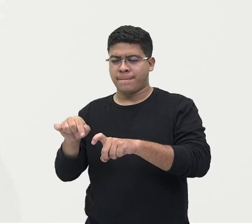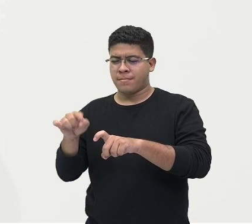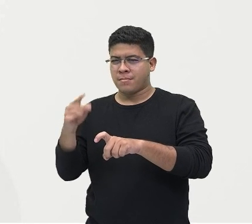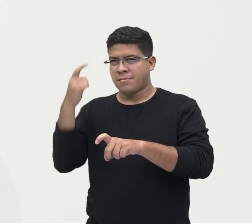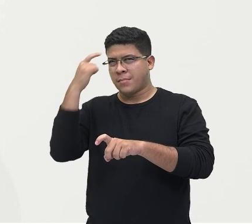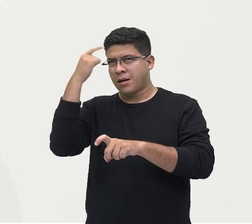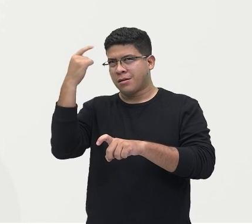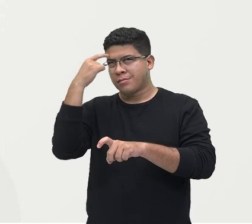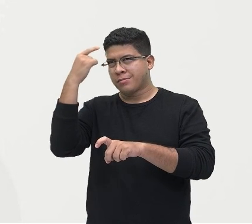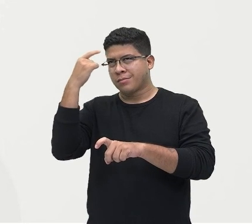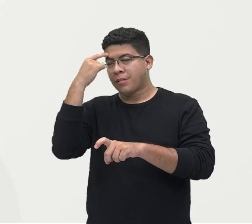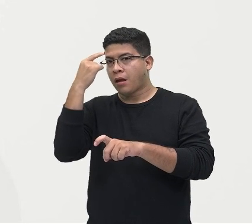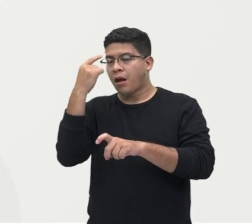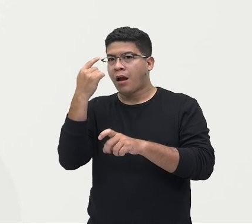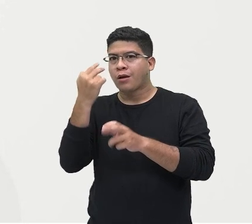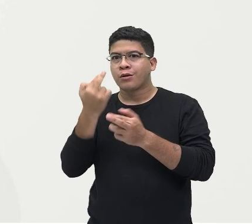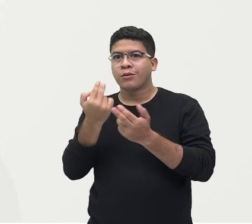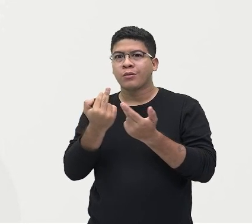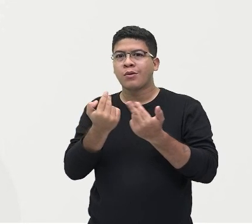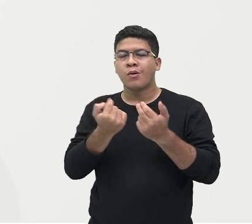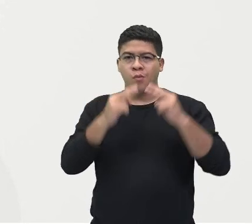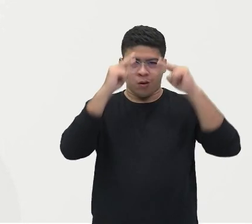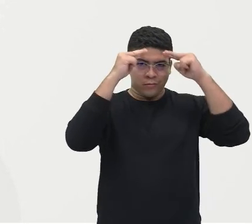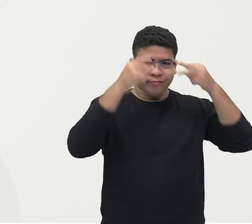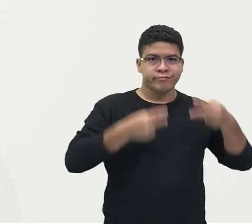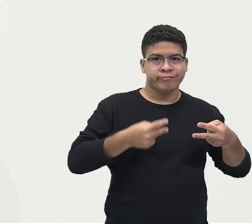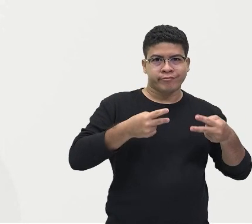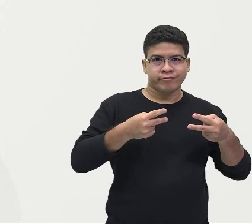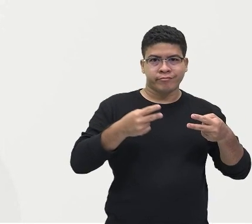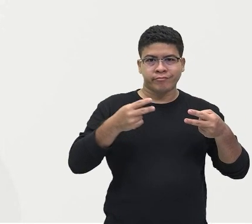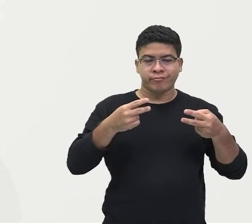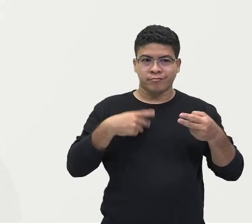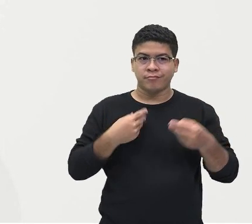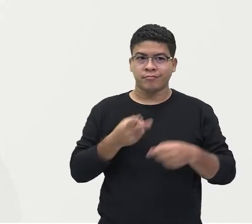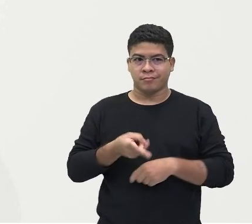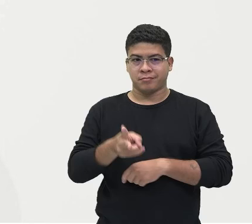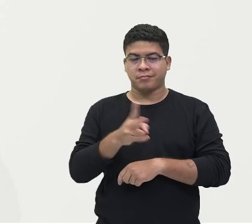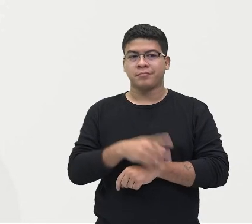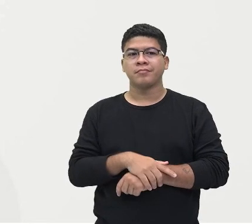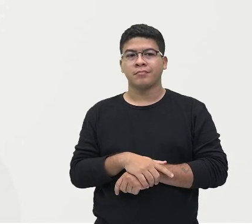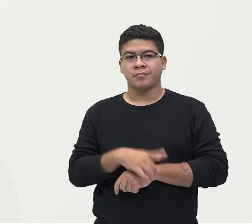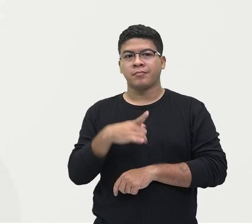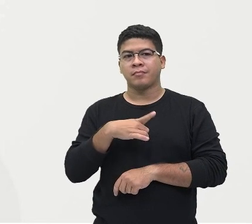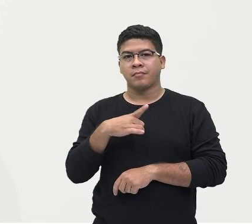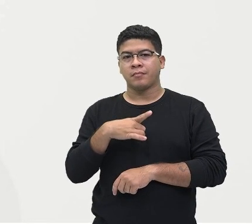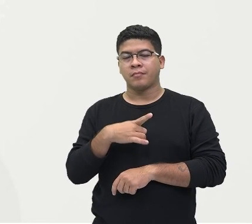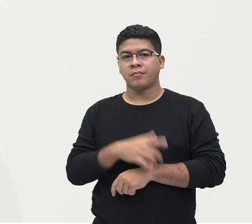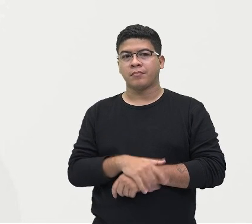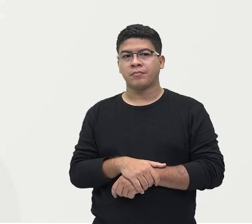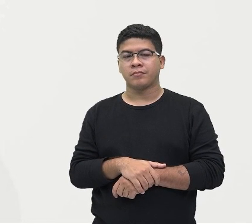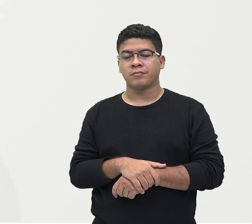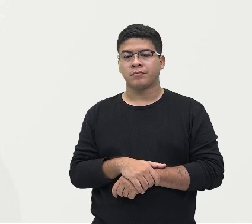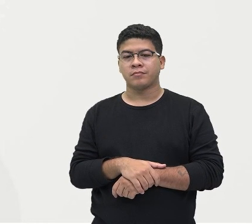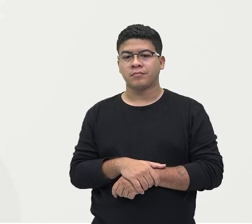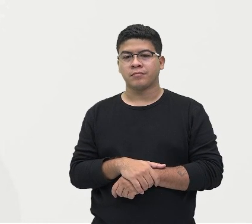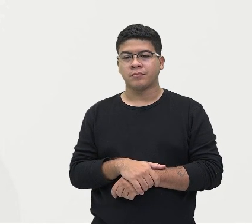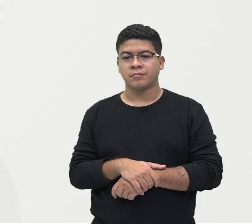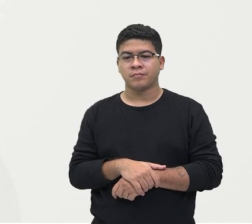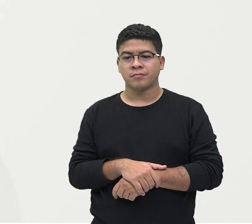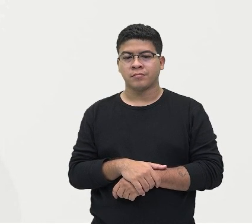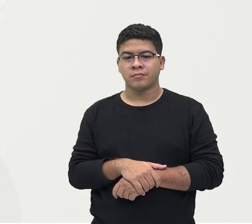E aí, continuando o texto, você tem when it comes to driving in any environment and object detection to